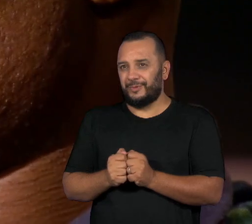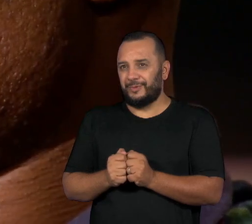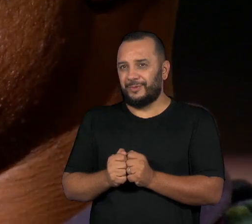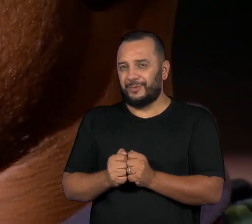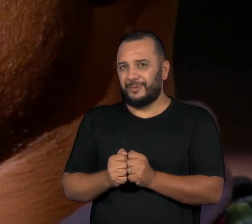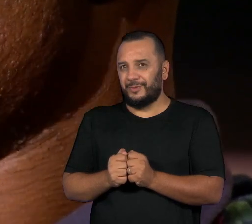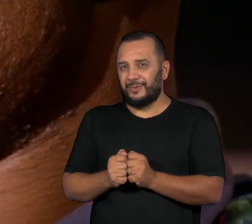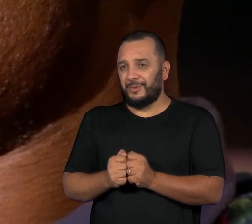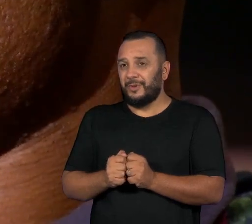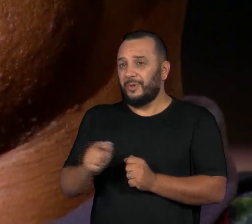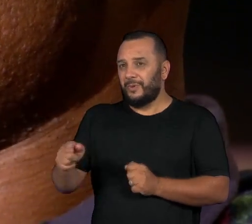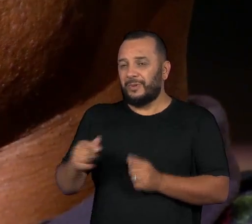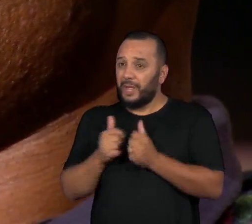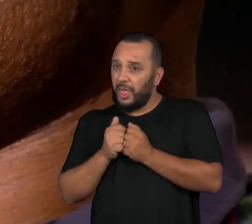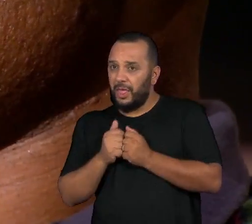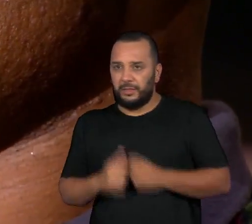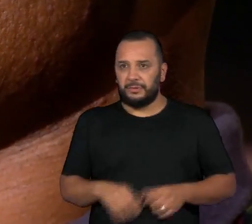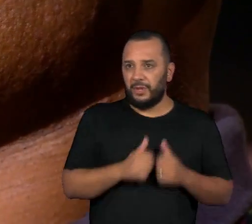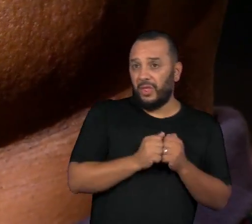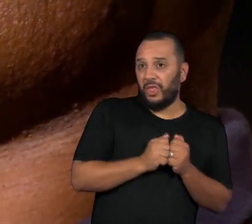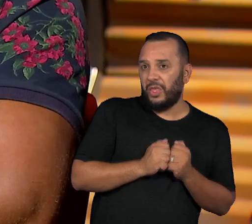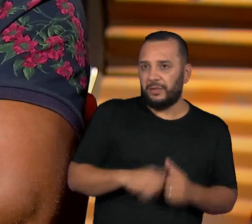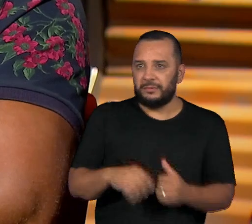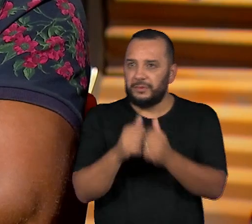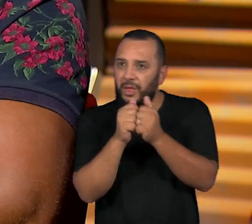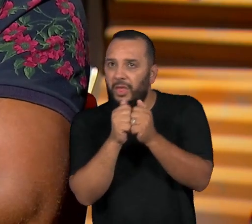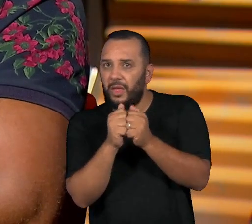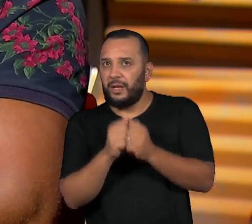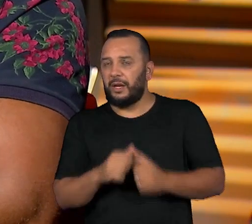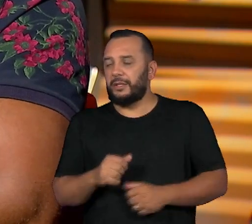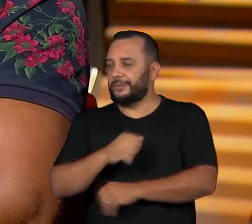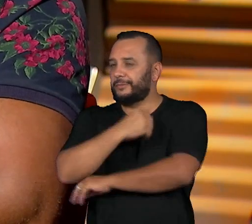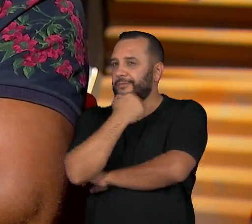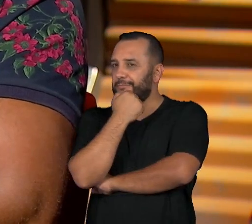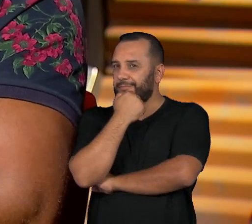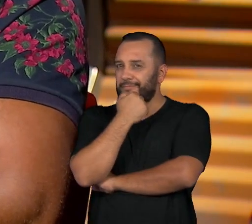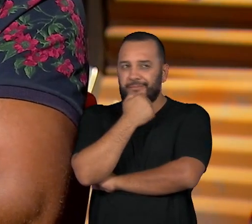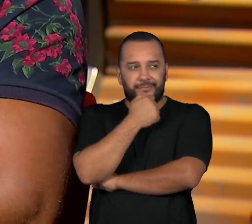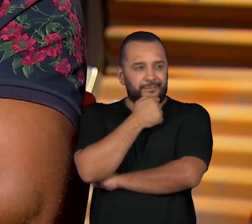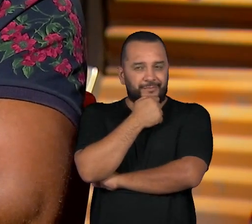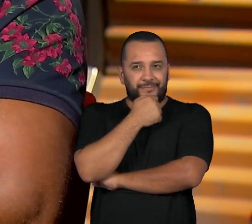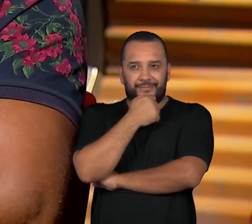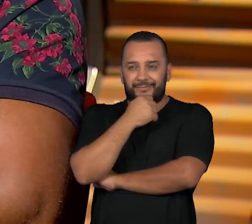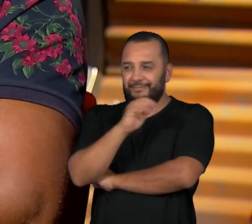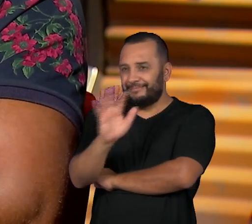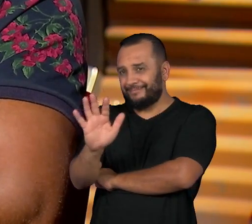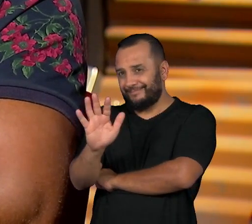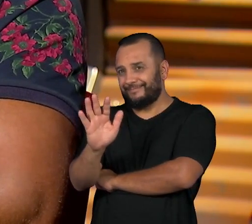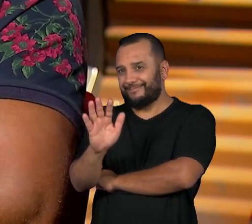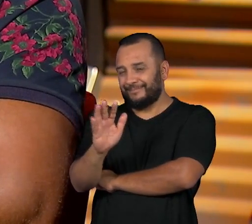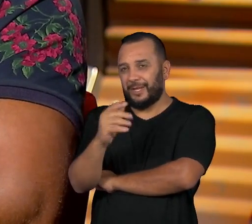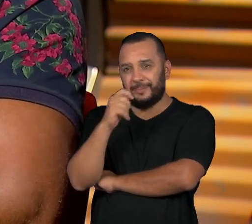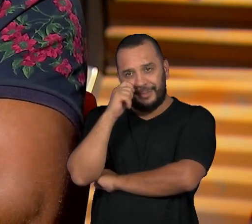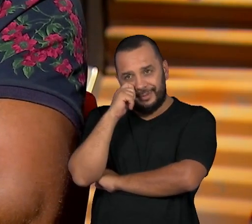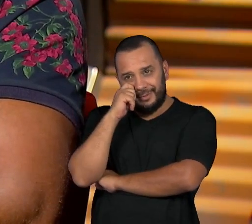um quer pegar o telefone, outro quer pegar o telefone, e aí eu dou uma olhada e falo, vamos estar presente. Peraí.